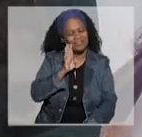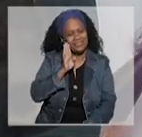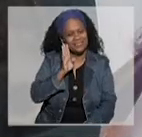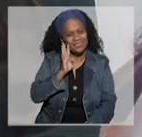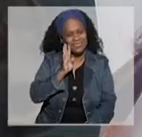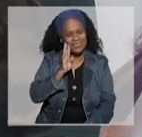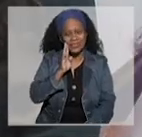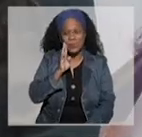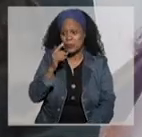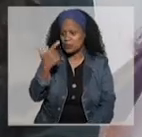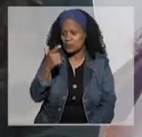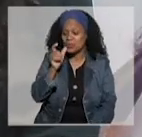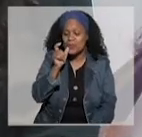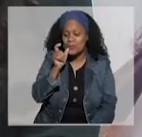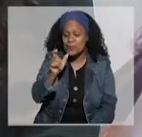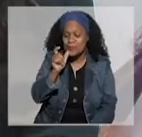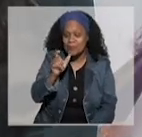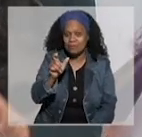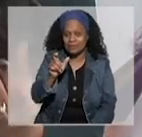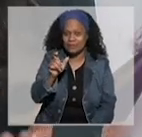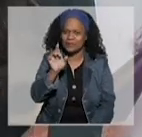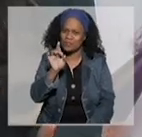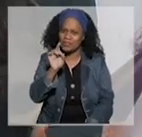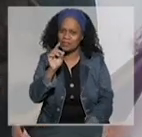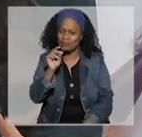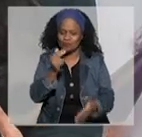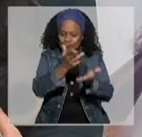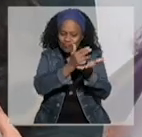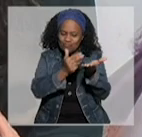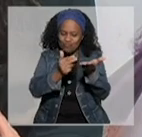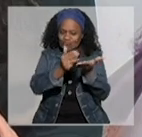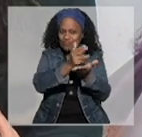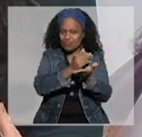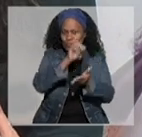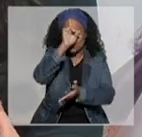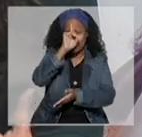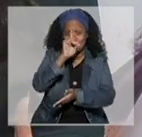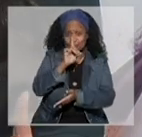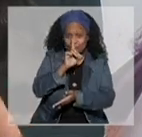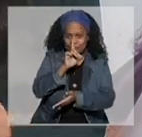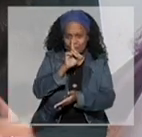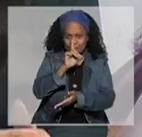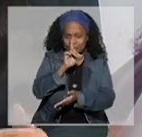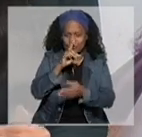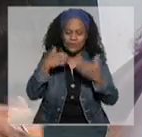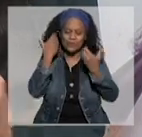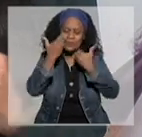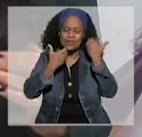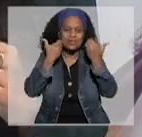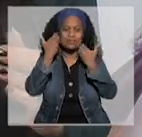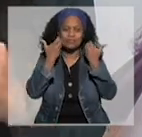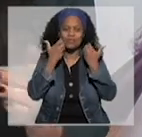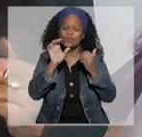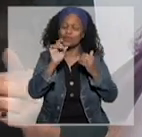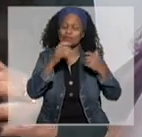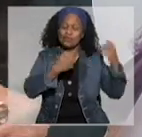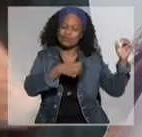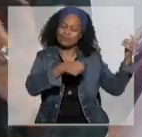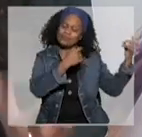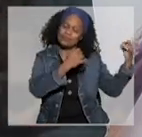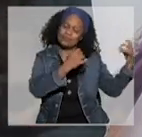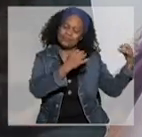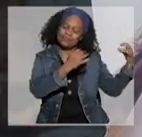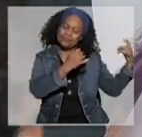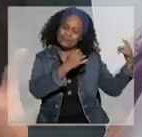uma palavra, o que é interessante, que tem muito a ver também com a música, né? Muitas vezes sem palavras, só os